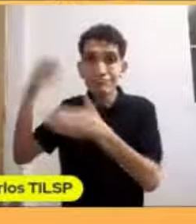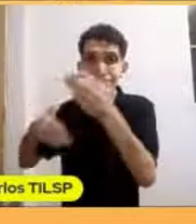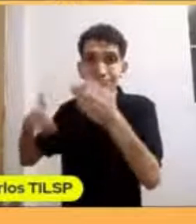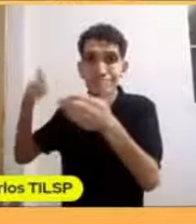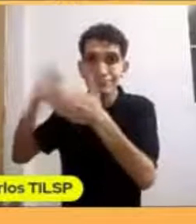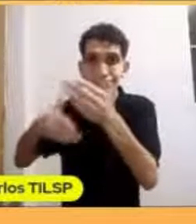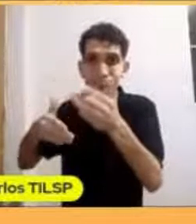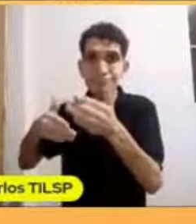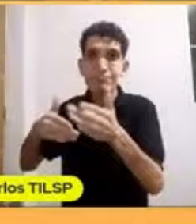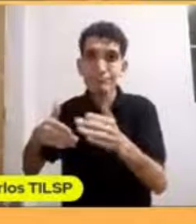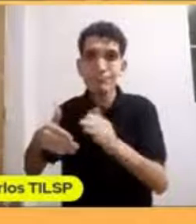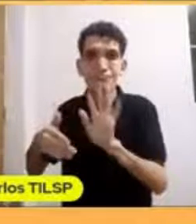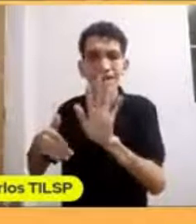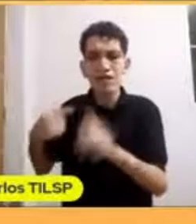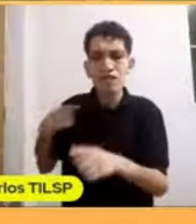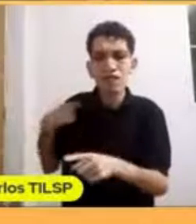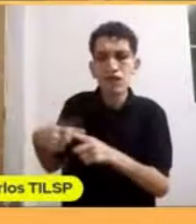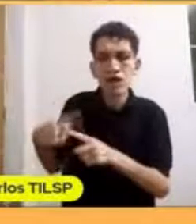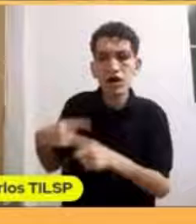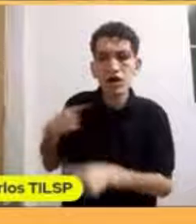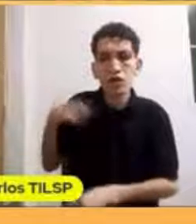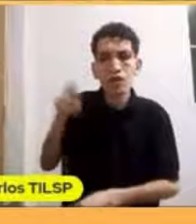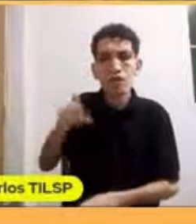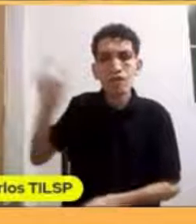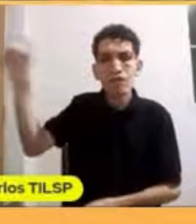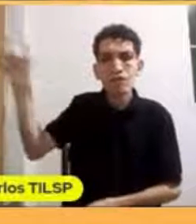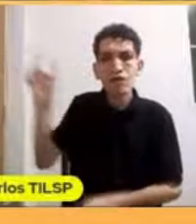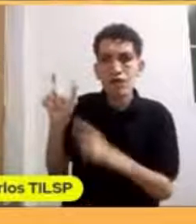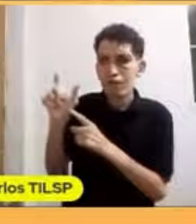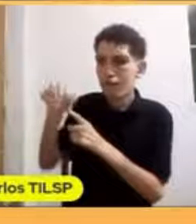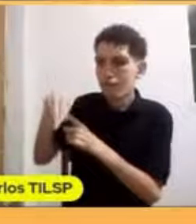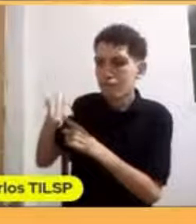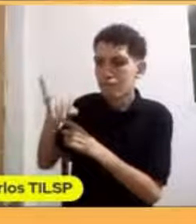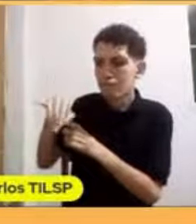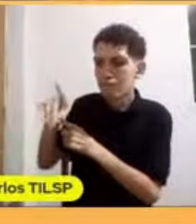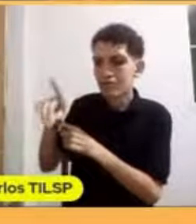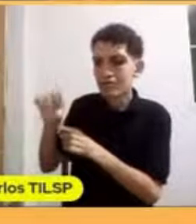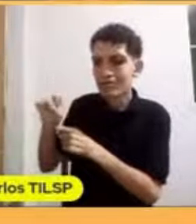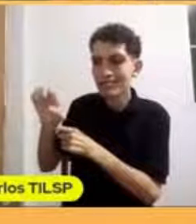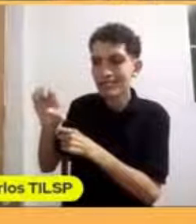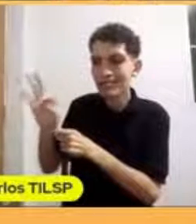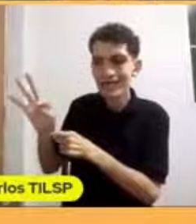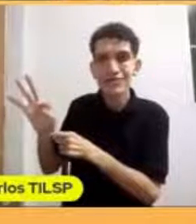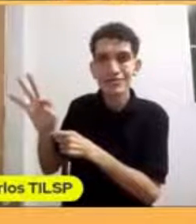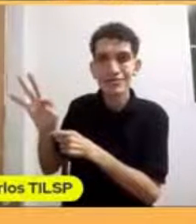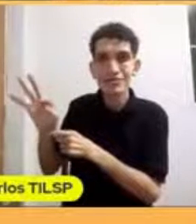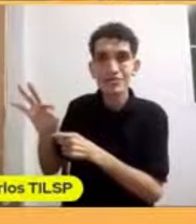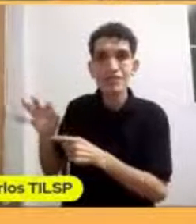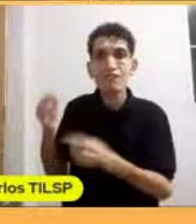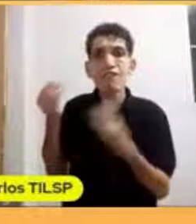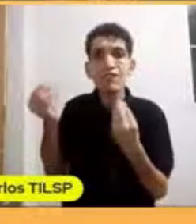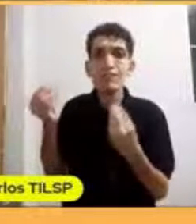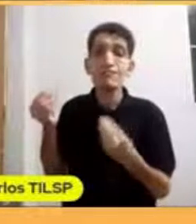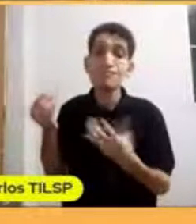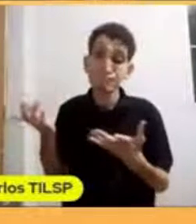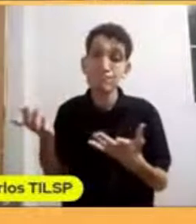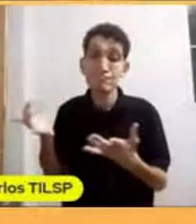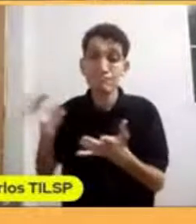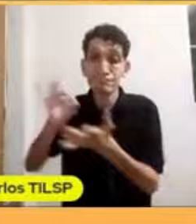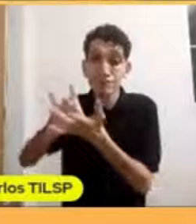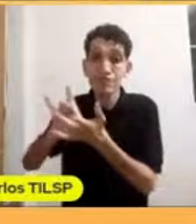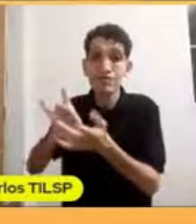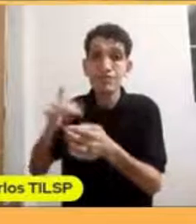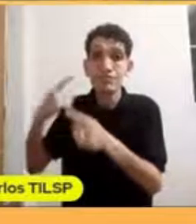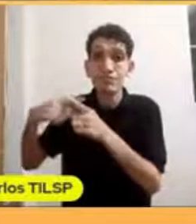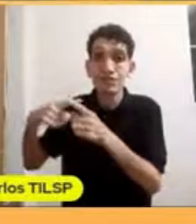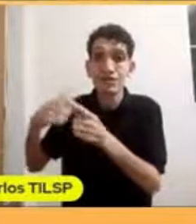tem um porquê, né? Por que usar essa palavra mindset? Então, eu fui entrando em contato com a questão do mindset construtivo através